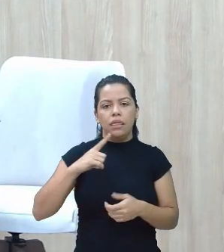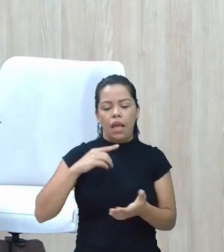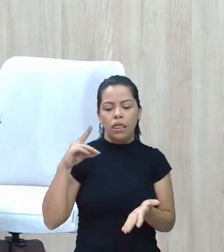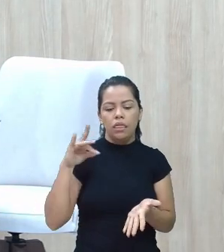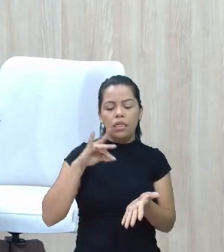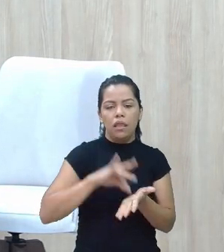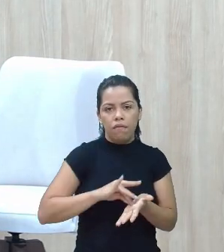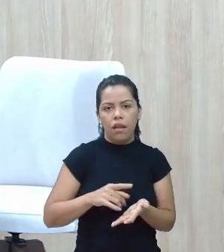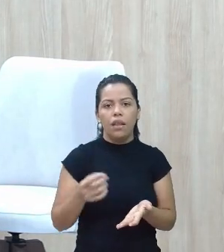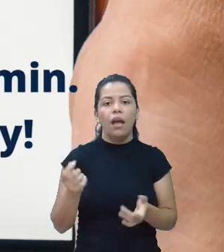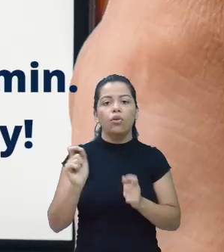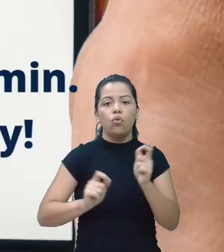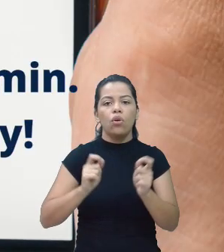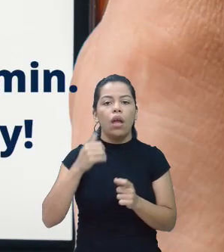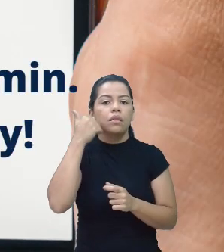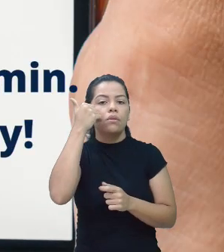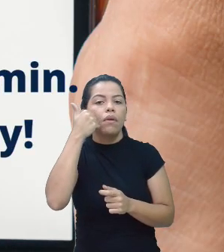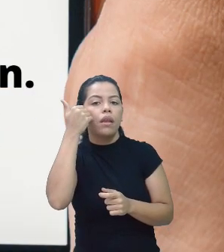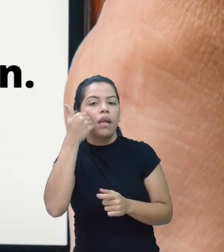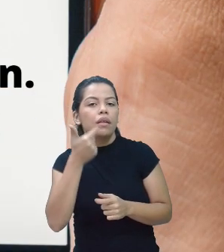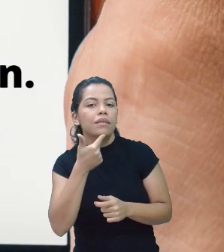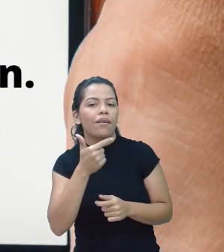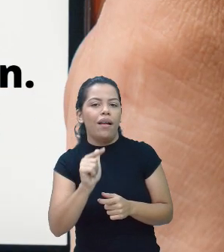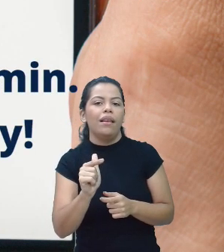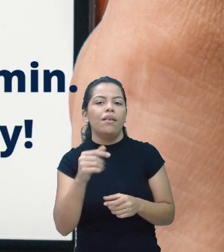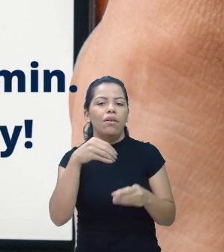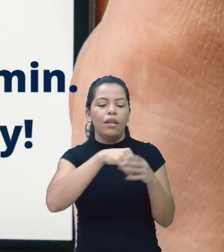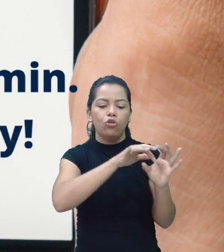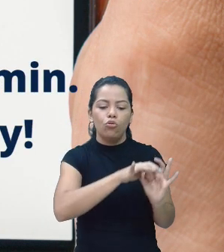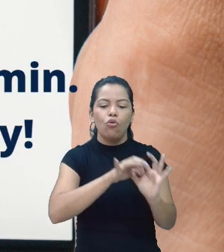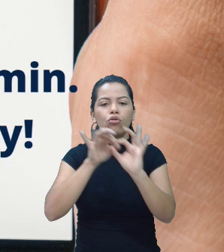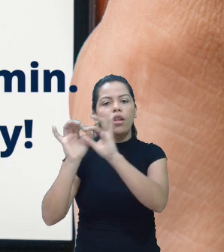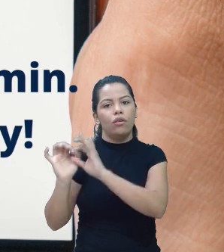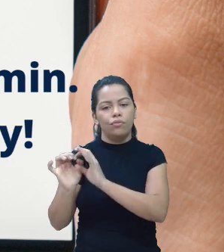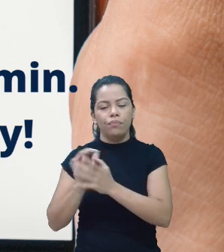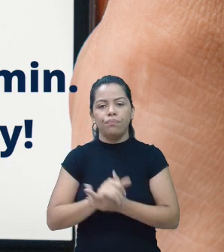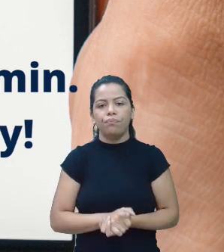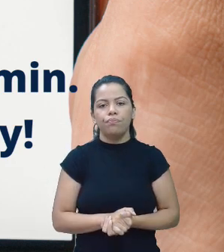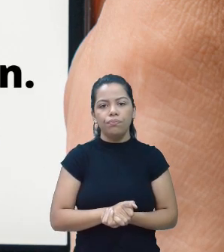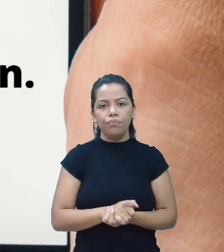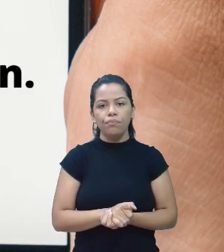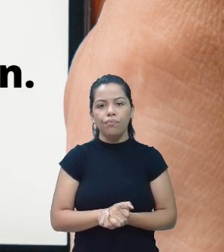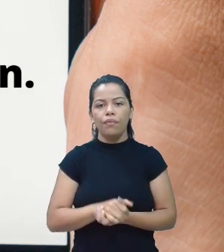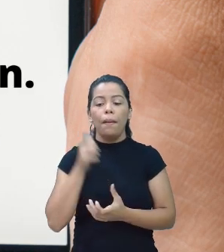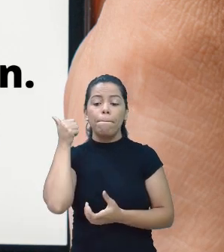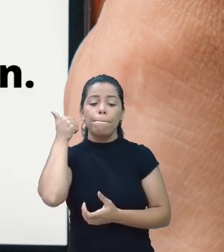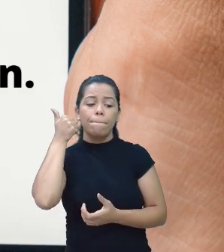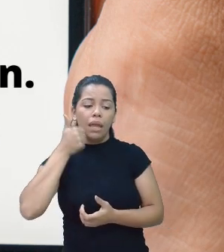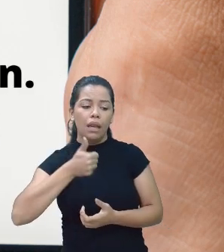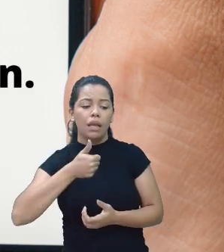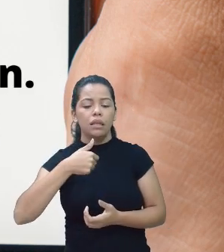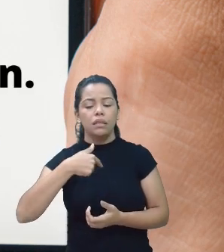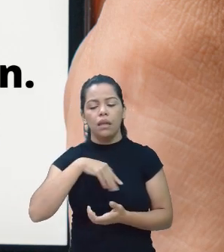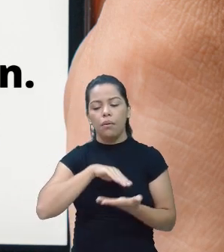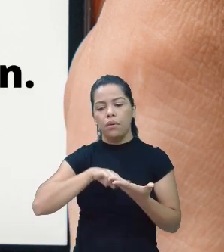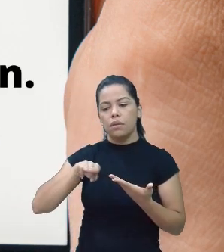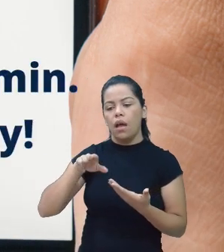oi mo. Ok, beleza. I gonna see. Eu vou